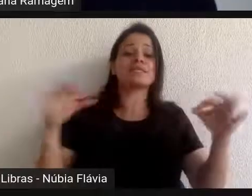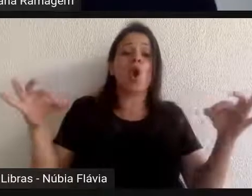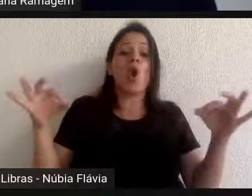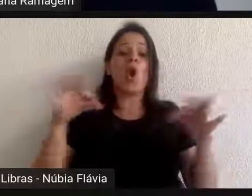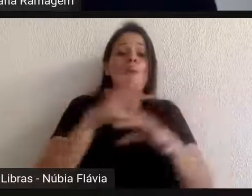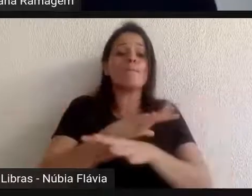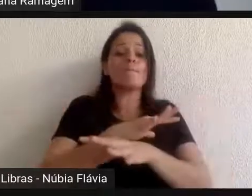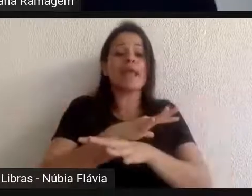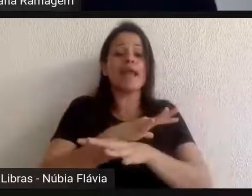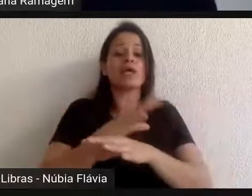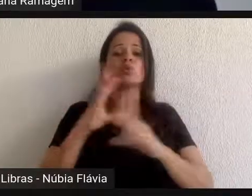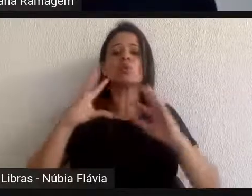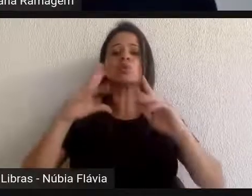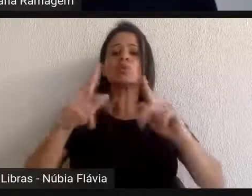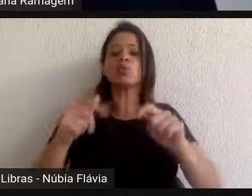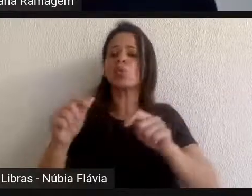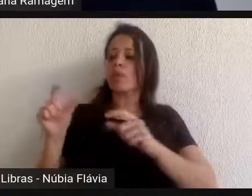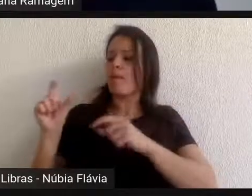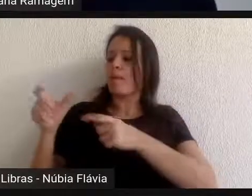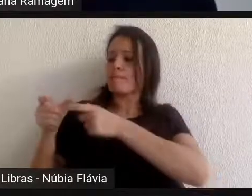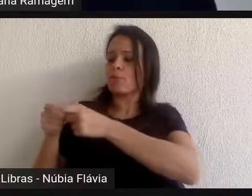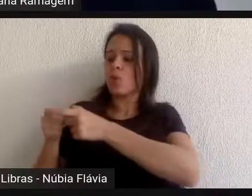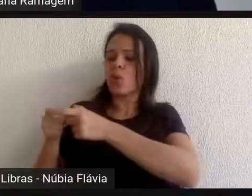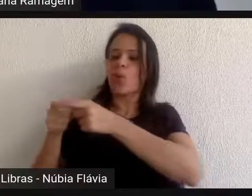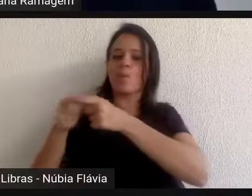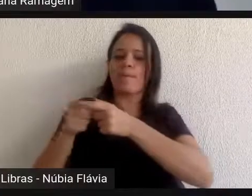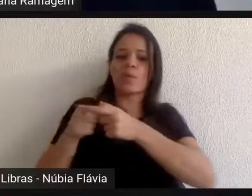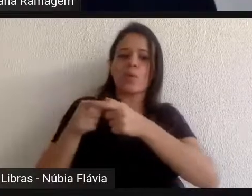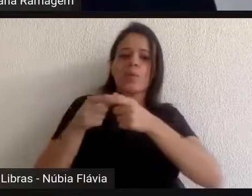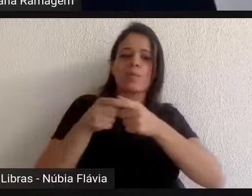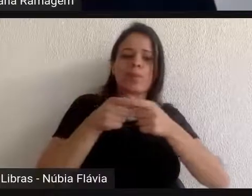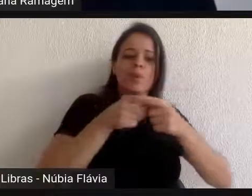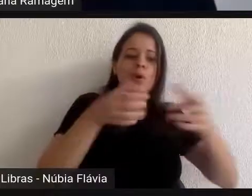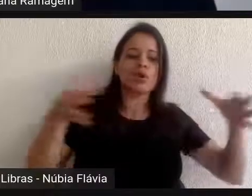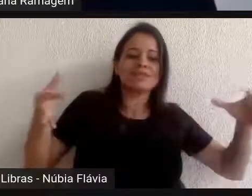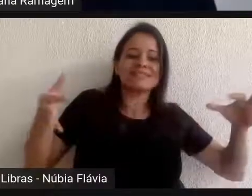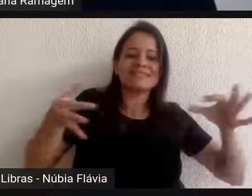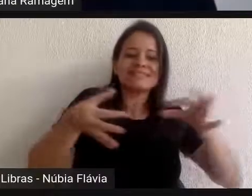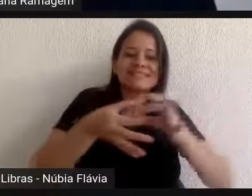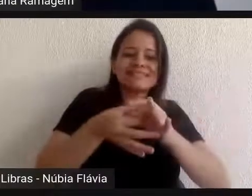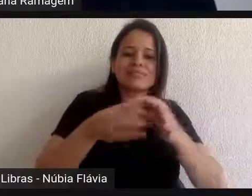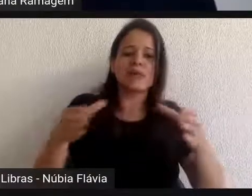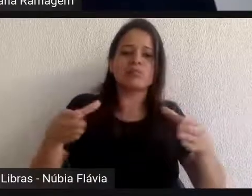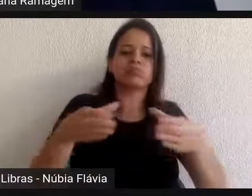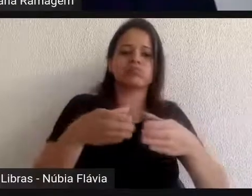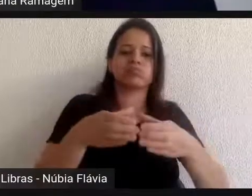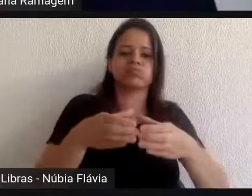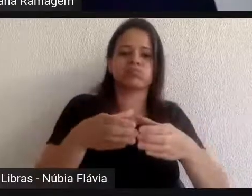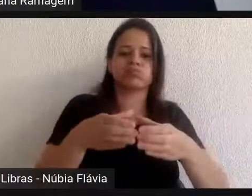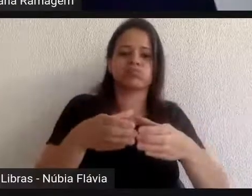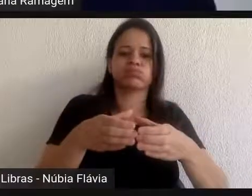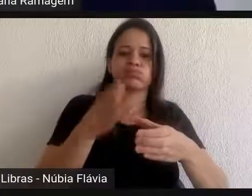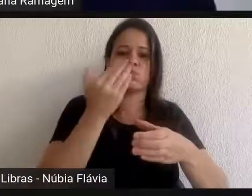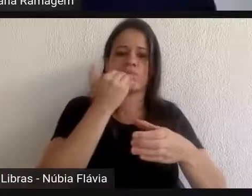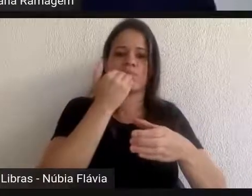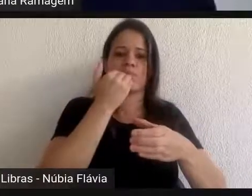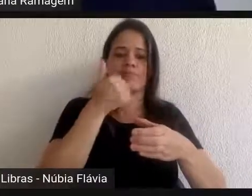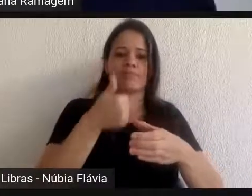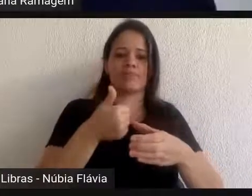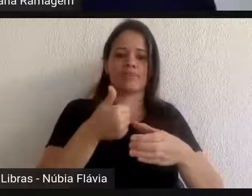seguinte: agora, o momento agora é, se eu preciso perder peso, eu vou perder peso